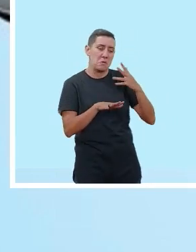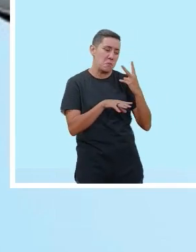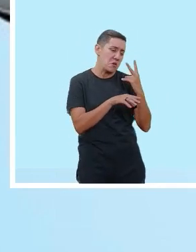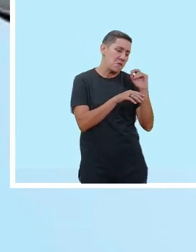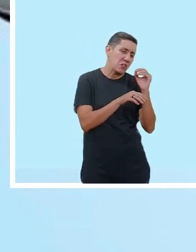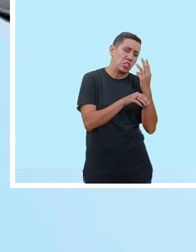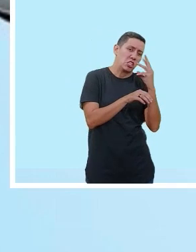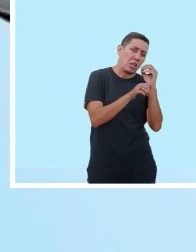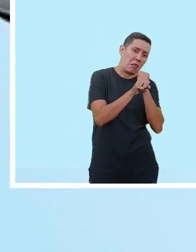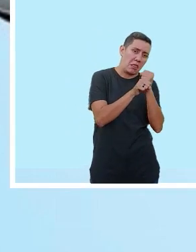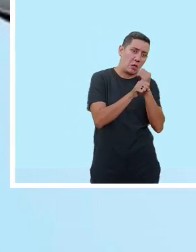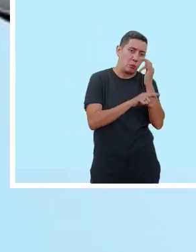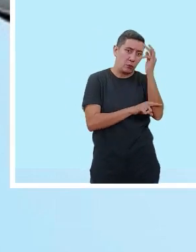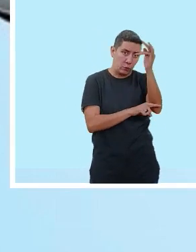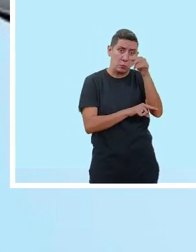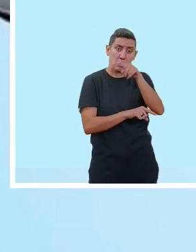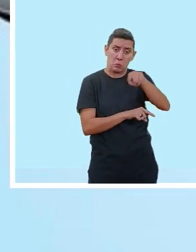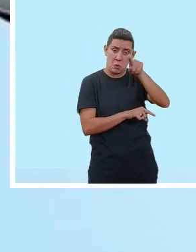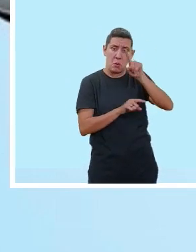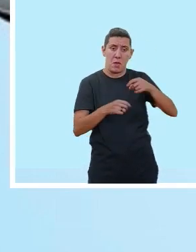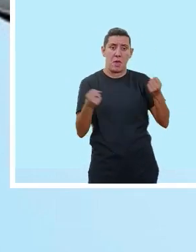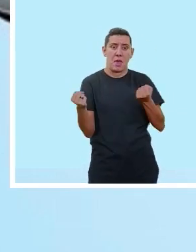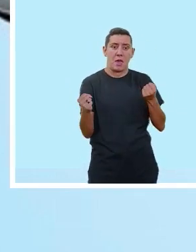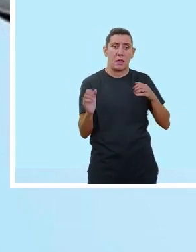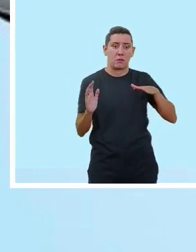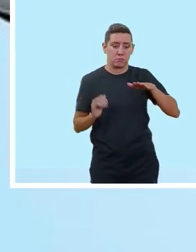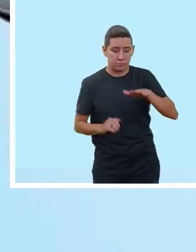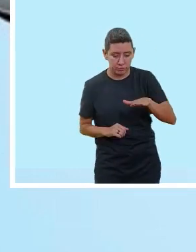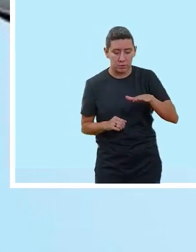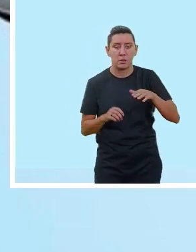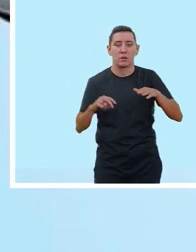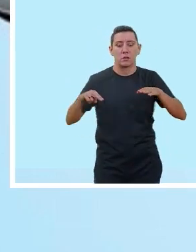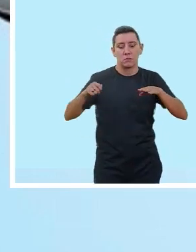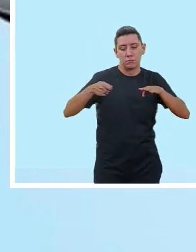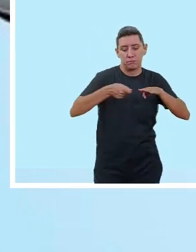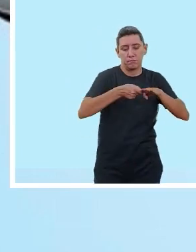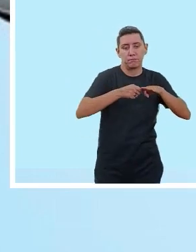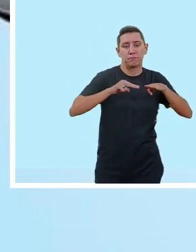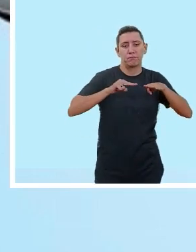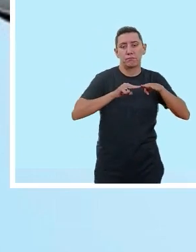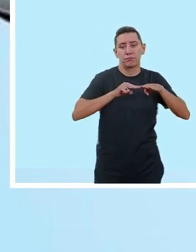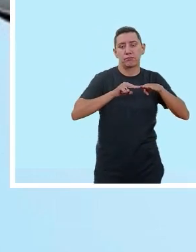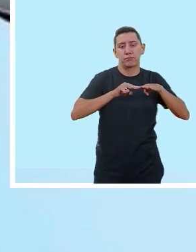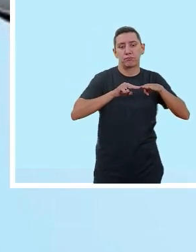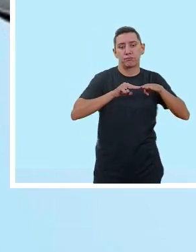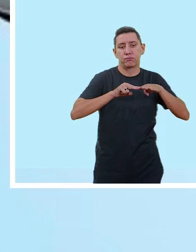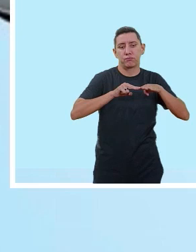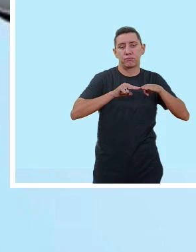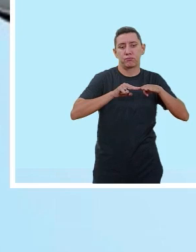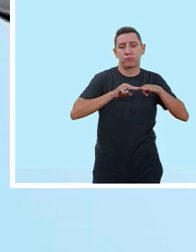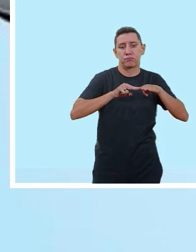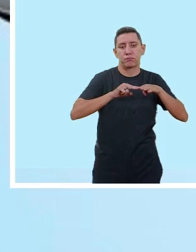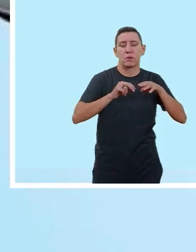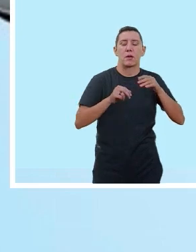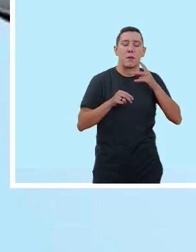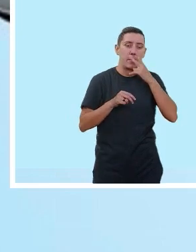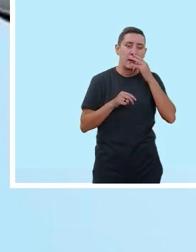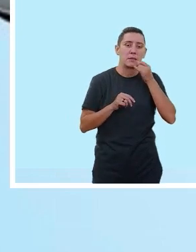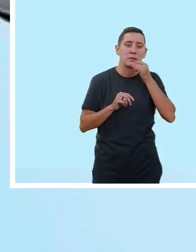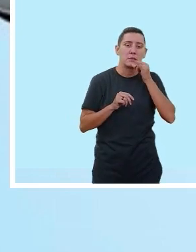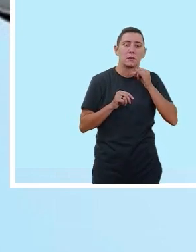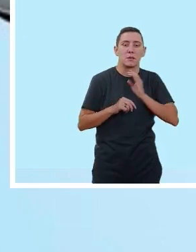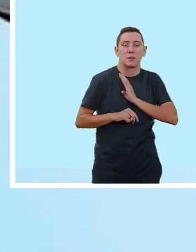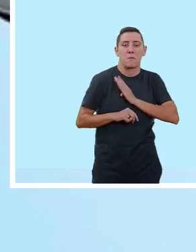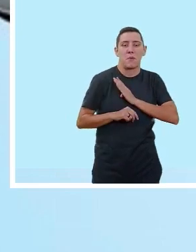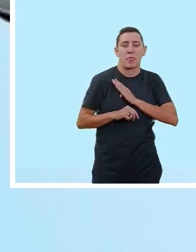anos, a gente vai ver muito mais desse tipo de estação do que postos de gasolina efetivamente, né? Isso é o que a gente aposta em